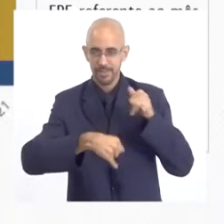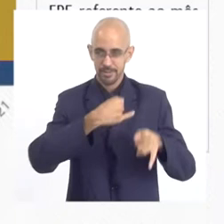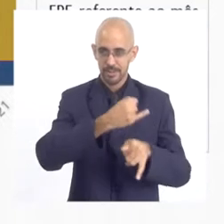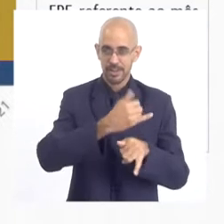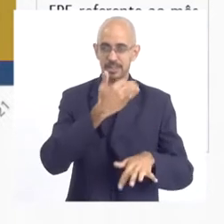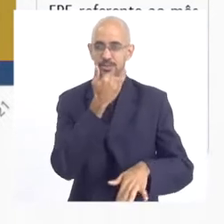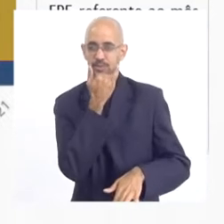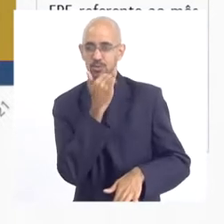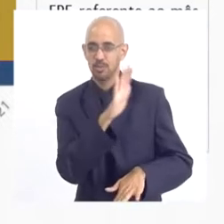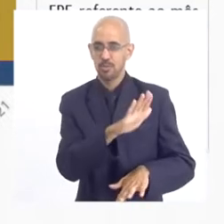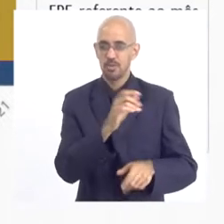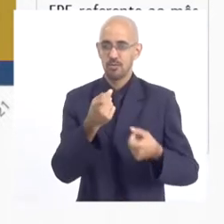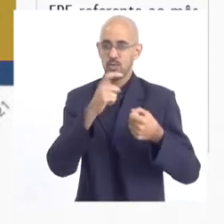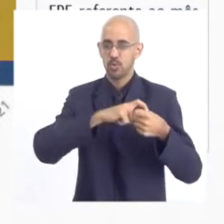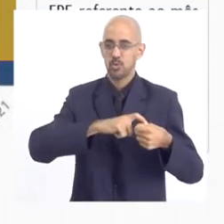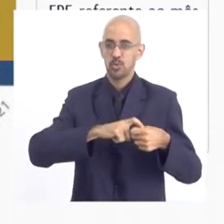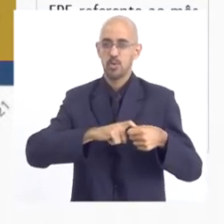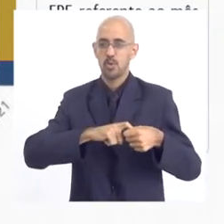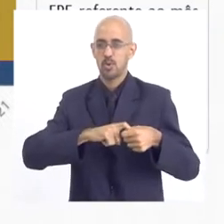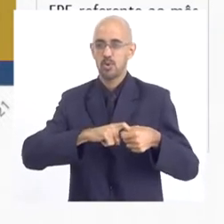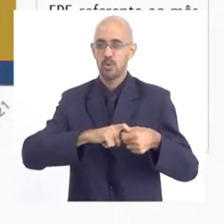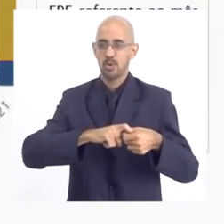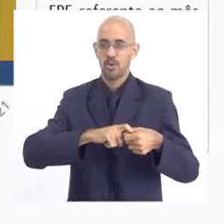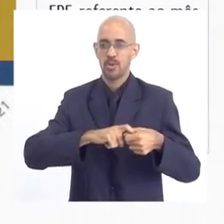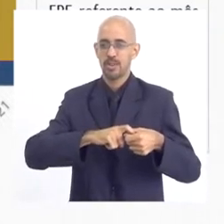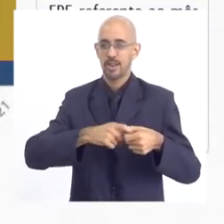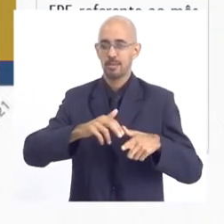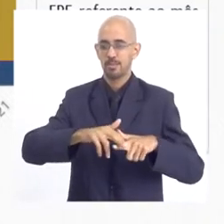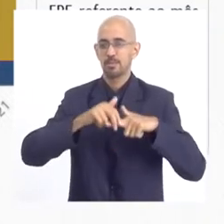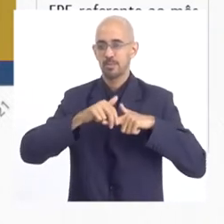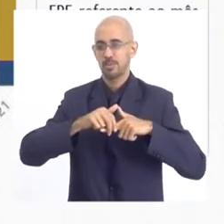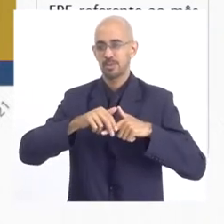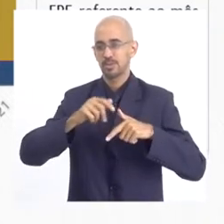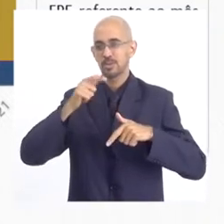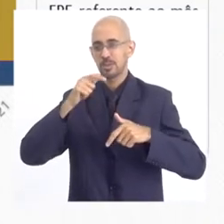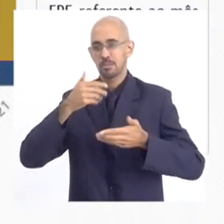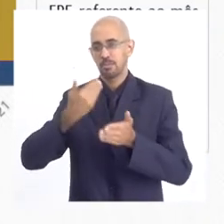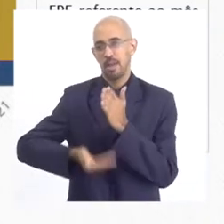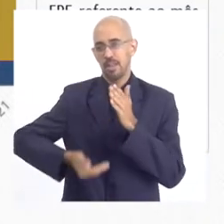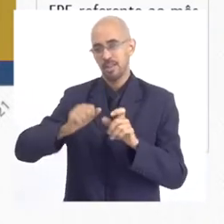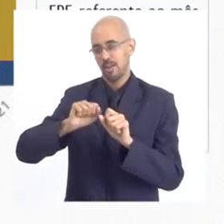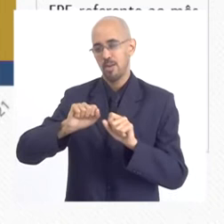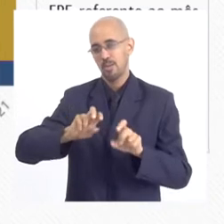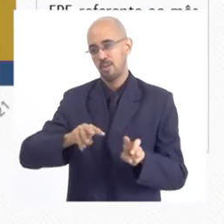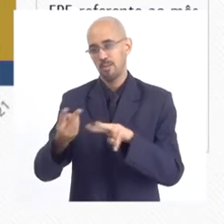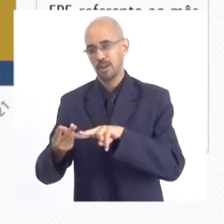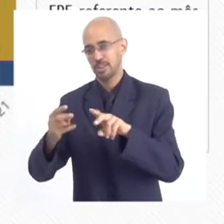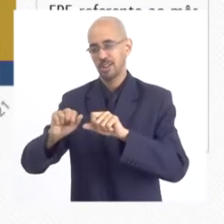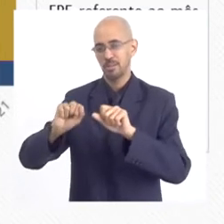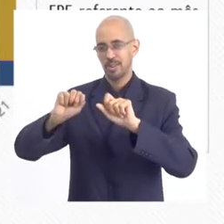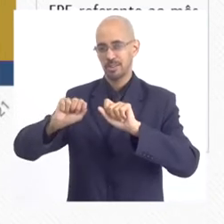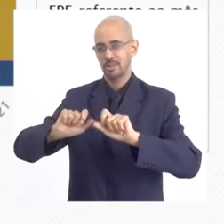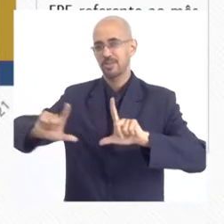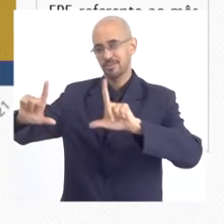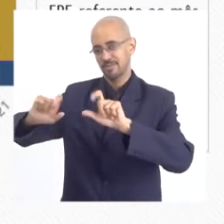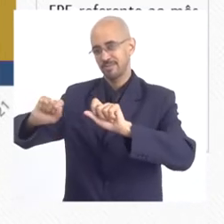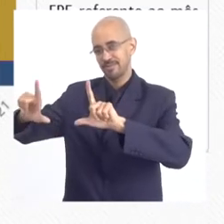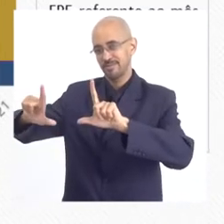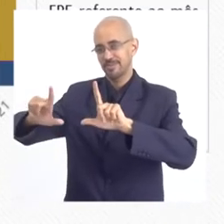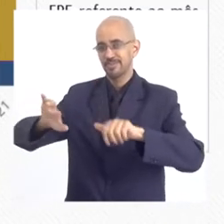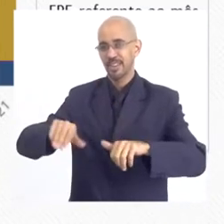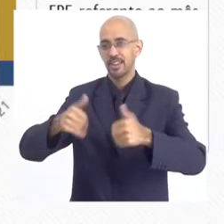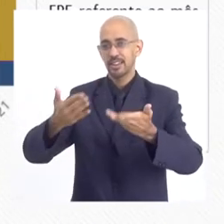caiu, acho, e na hora que aí saiu o compartilhamento, tive que fazê-lo de novo. Então, as transferências